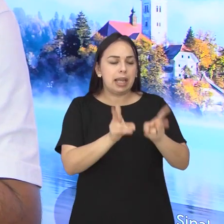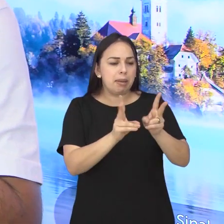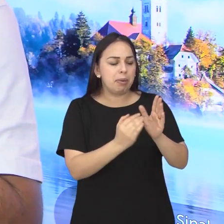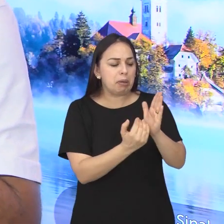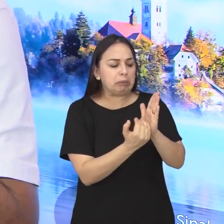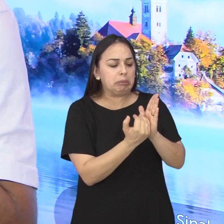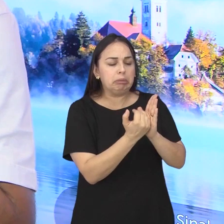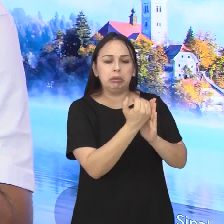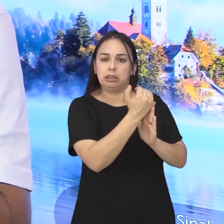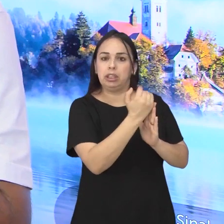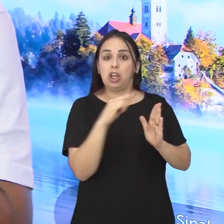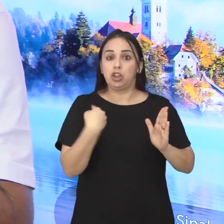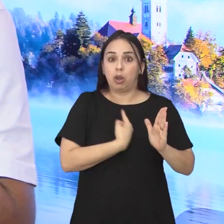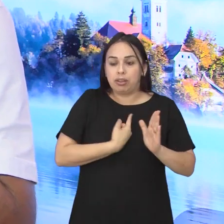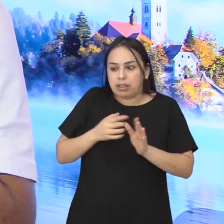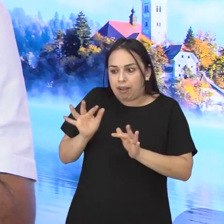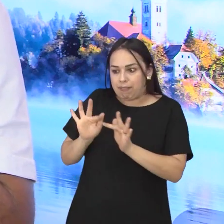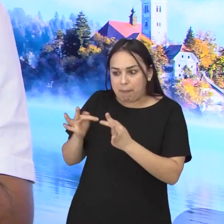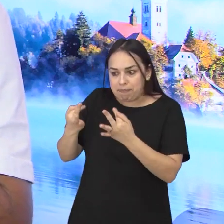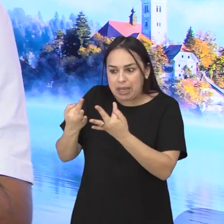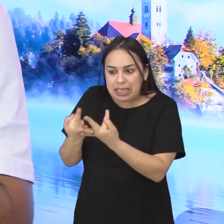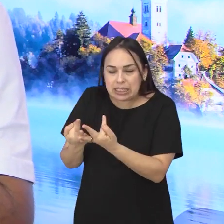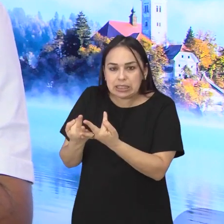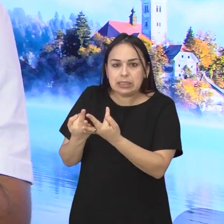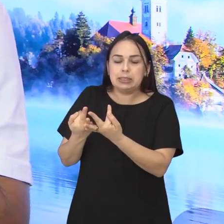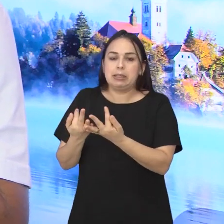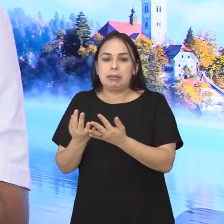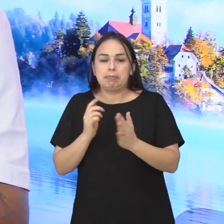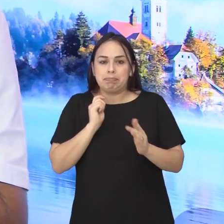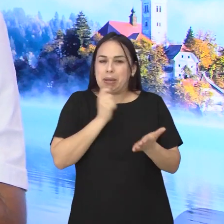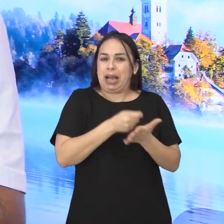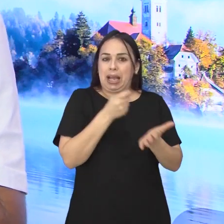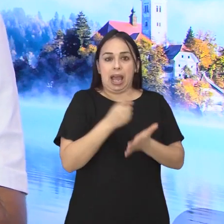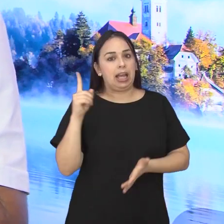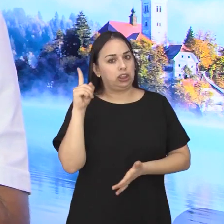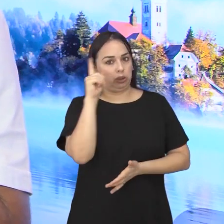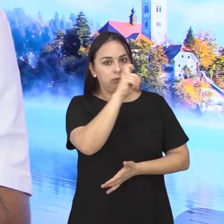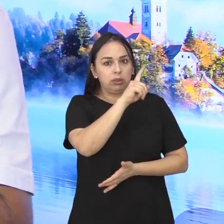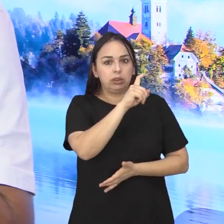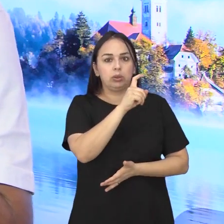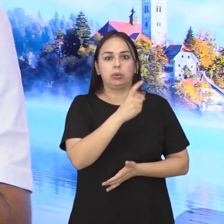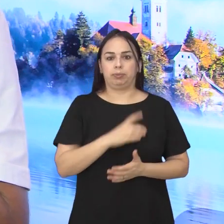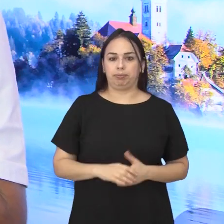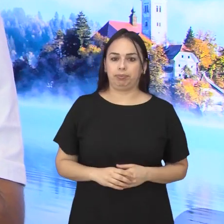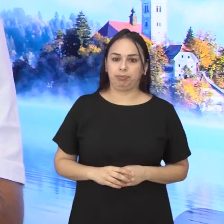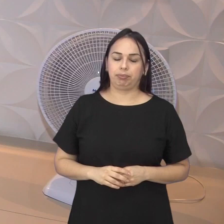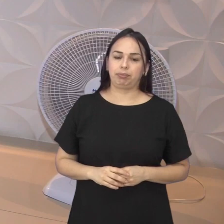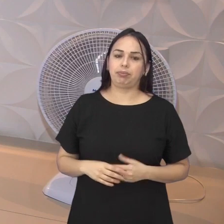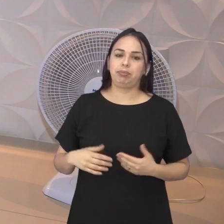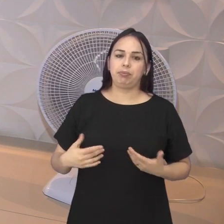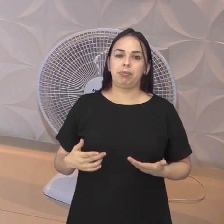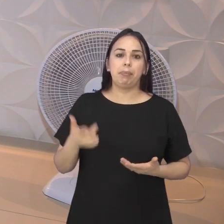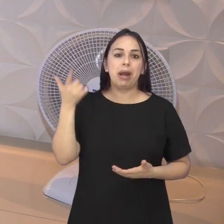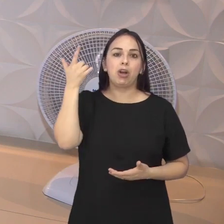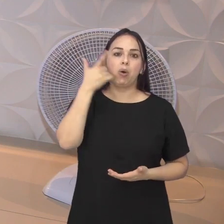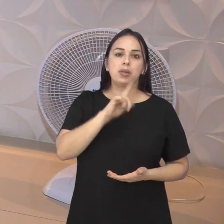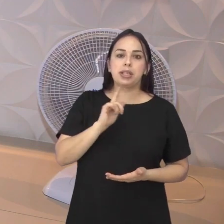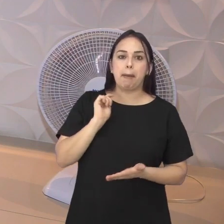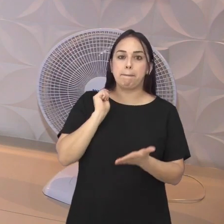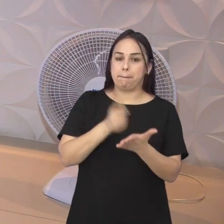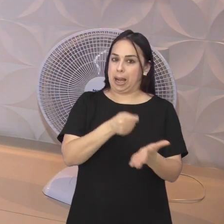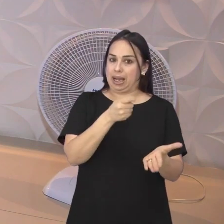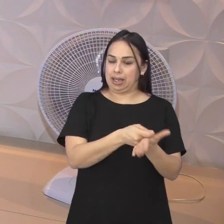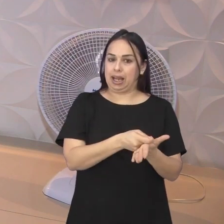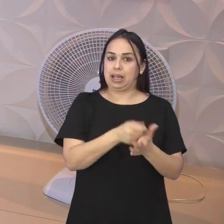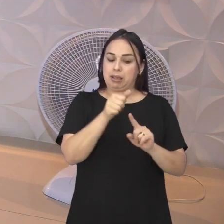tá difícil a gente que tem família manter, né, para estar pagando esse valor. É muito alto o valor. Para conseguir arcar